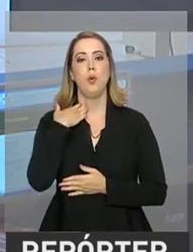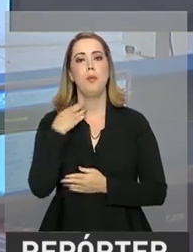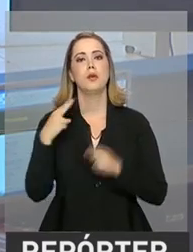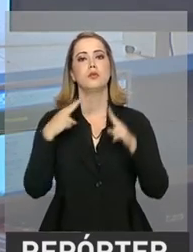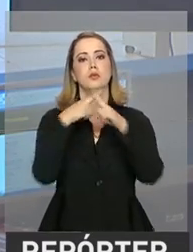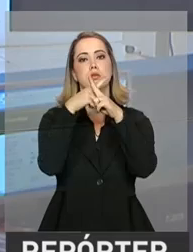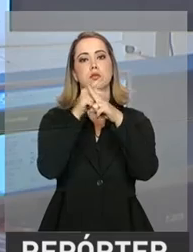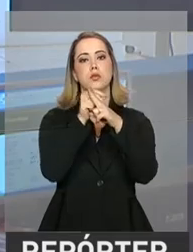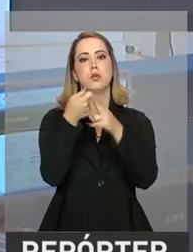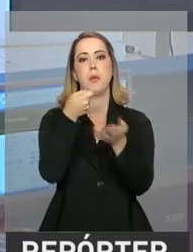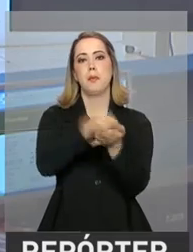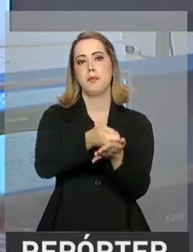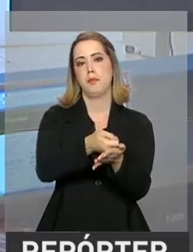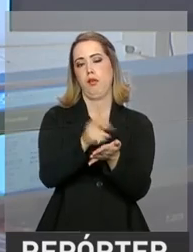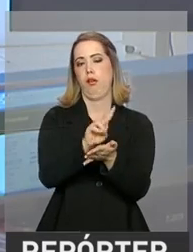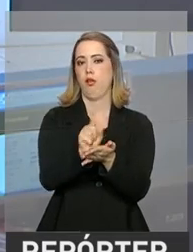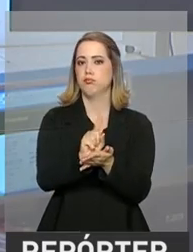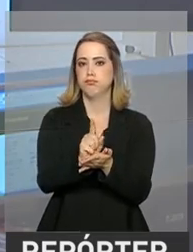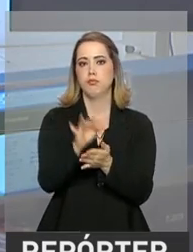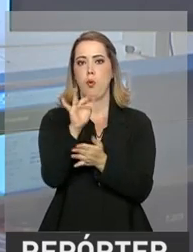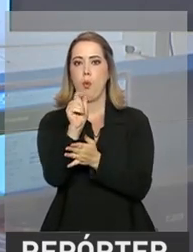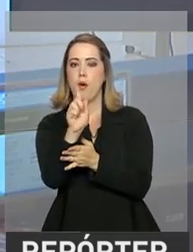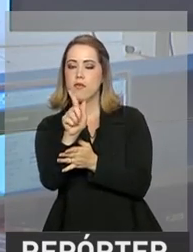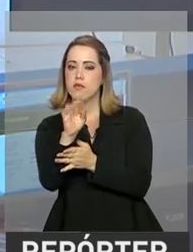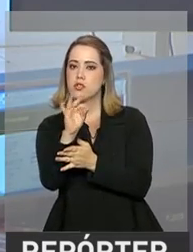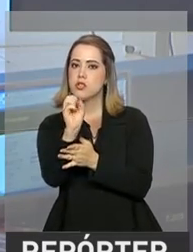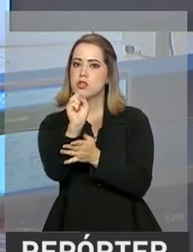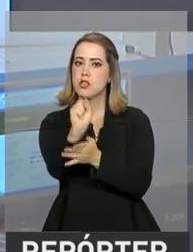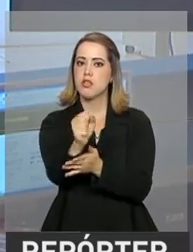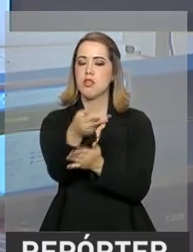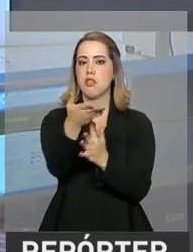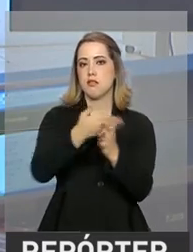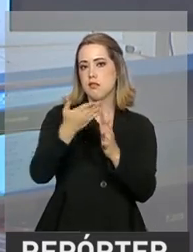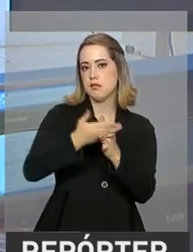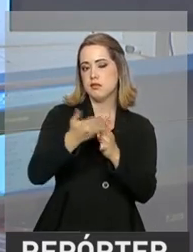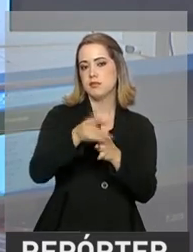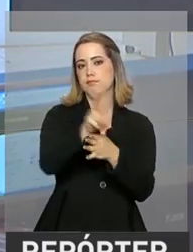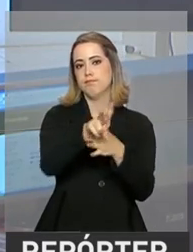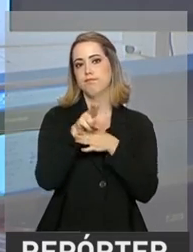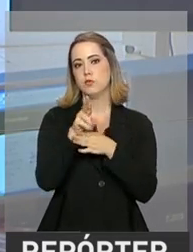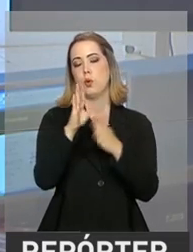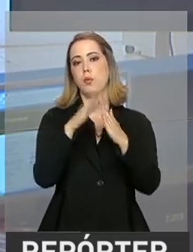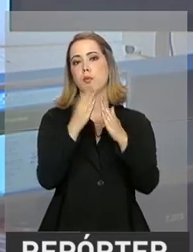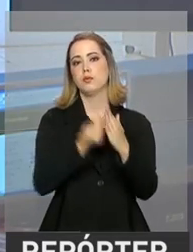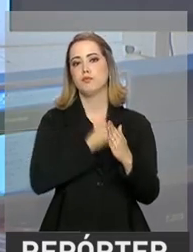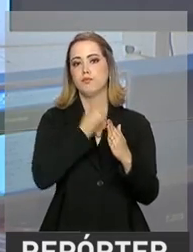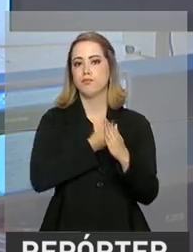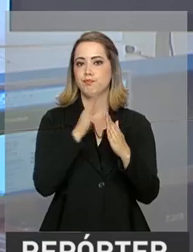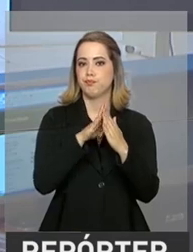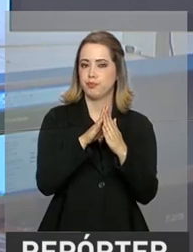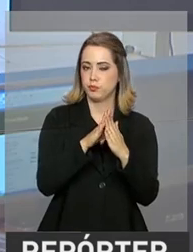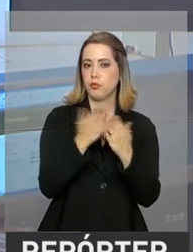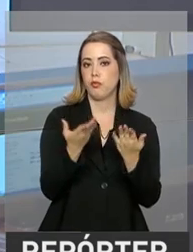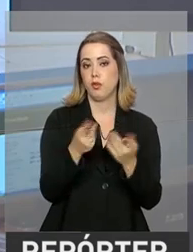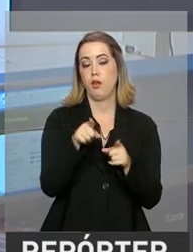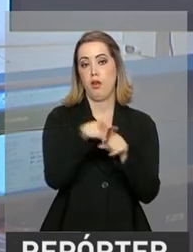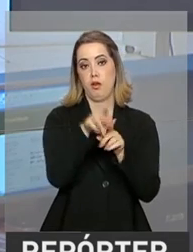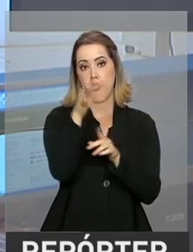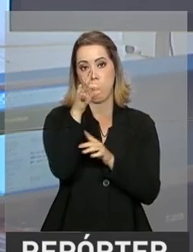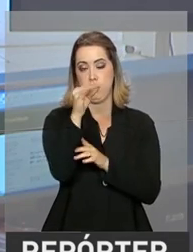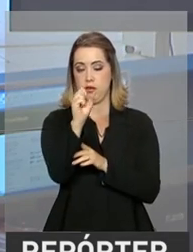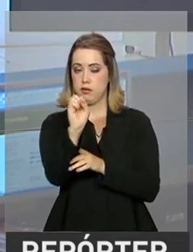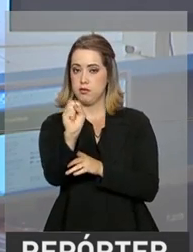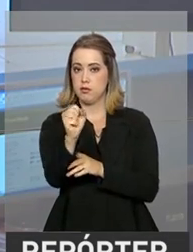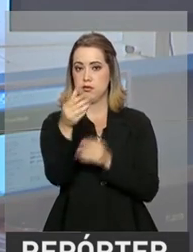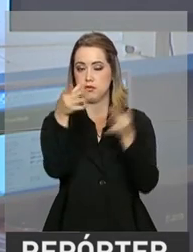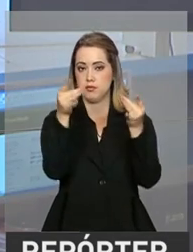Econômica Federal não vai mais usar recursos do FGTS para financiar moradias do programa Minha Casa Minha Vida. A repórter Thaisa Dias traz os